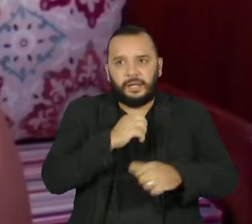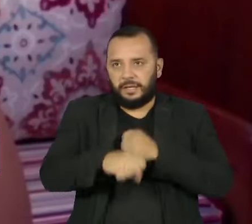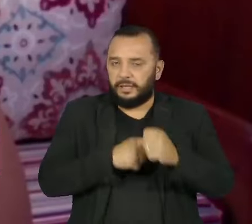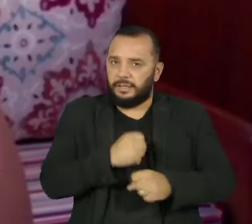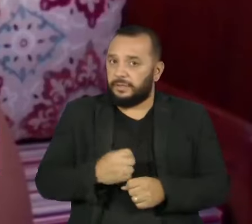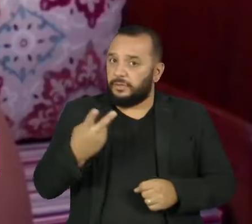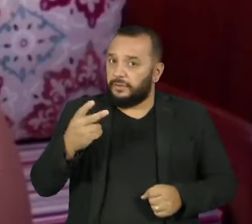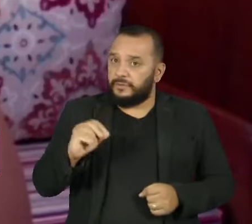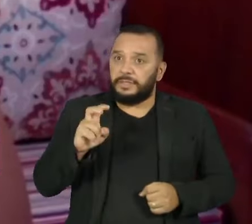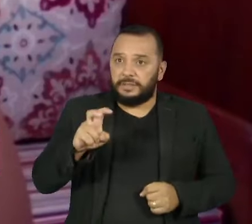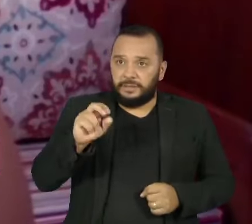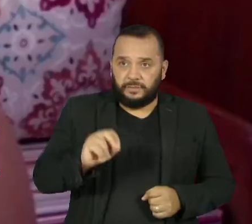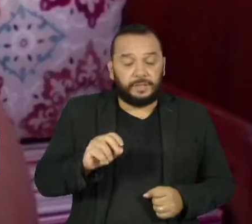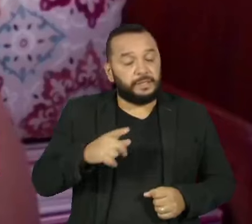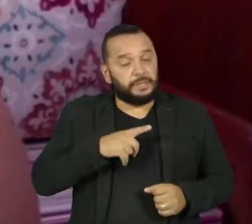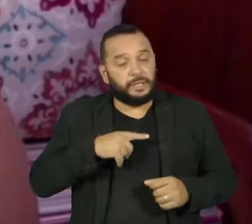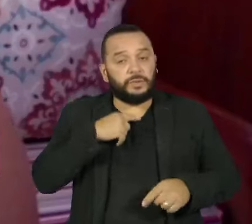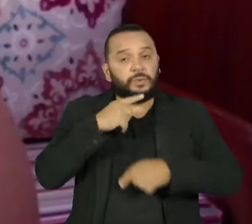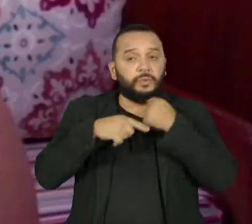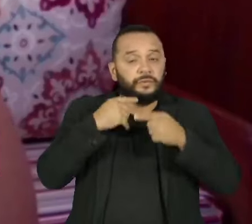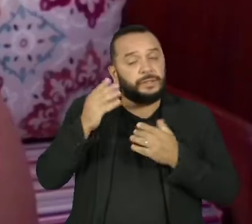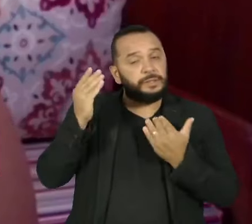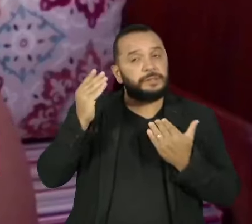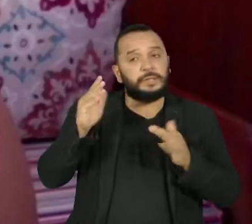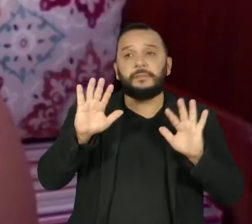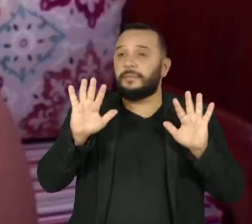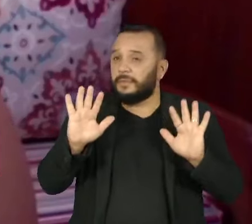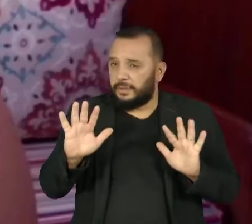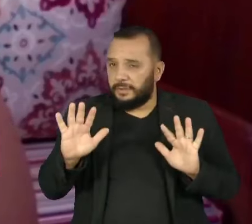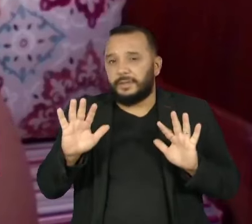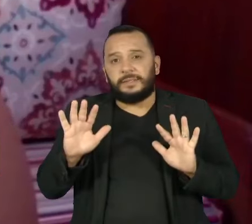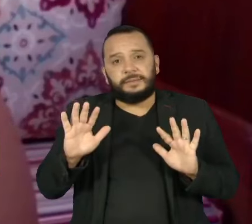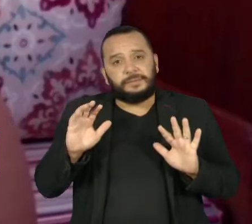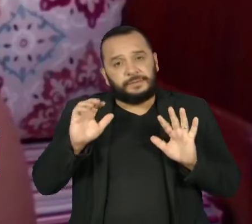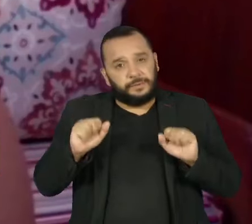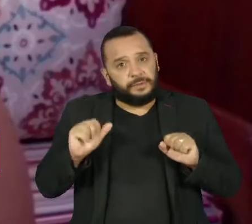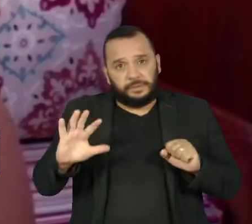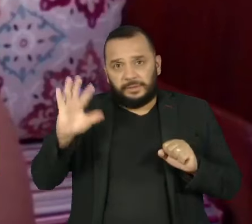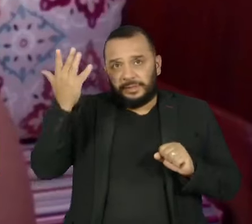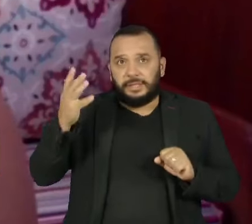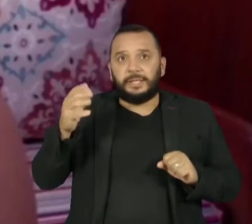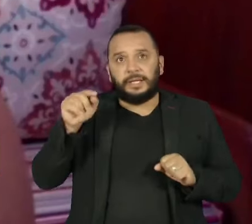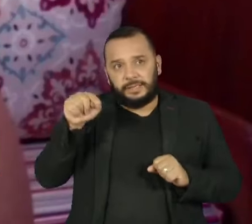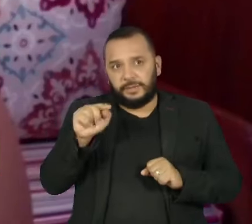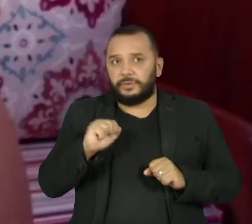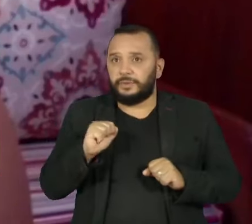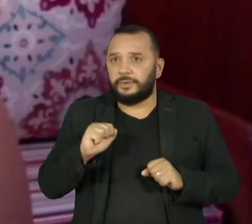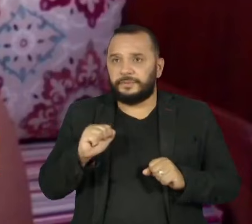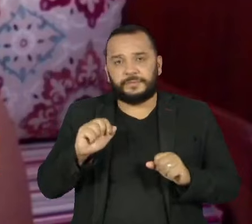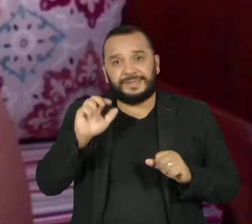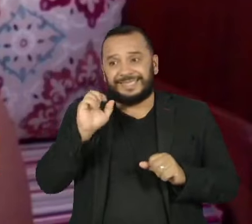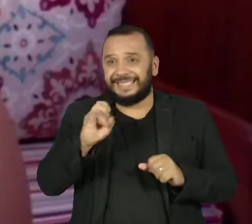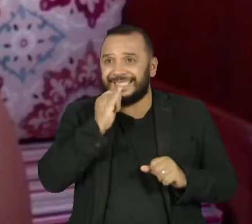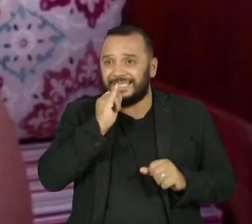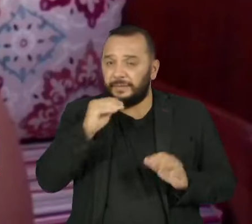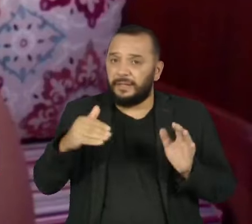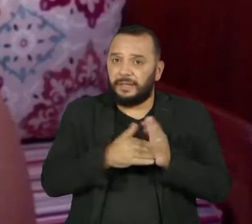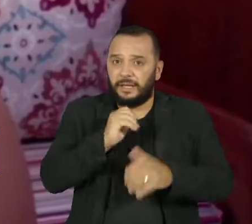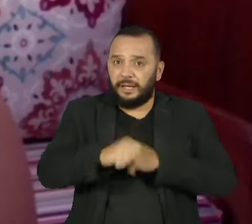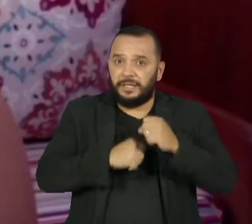que a gente mais gosta de experienciar mas a gente tem uma primeira estimativa do que pode acontecer até